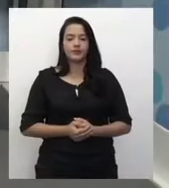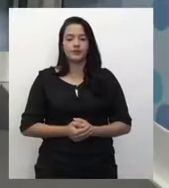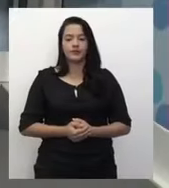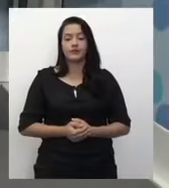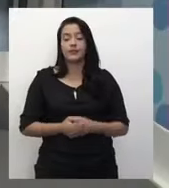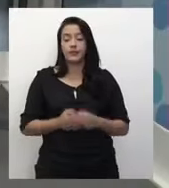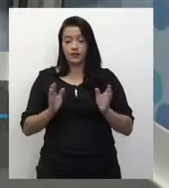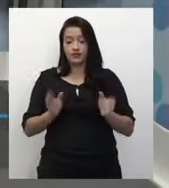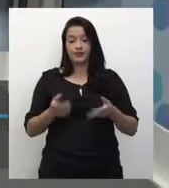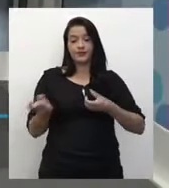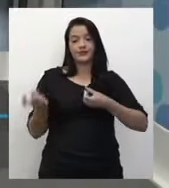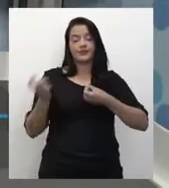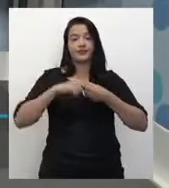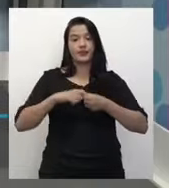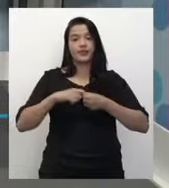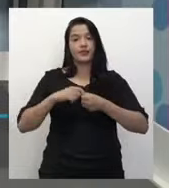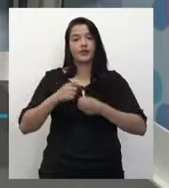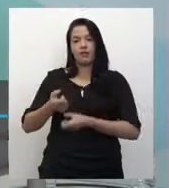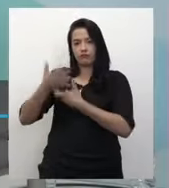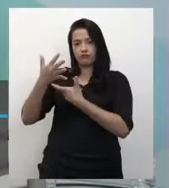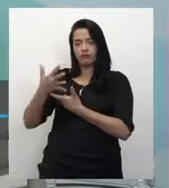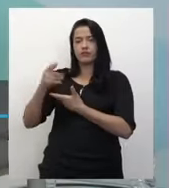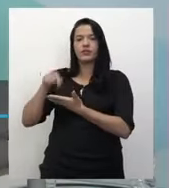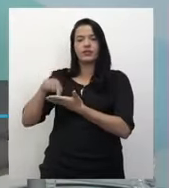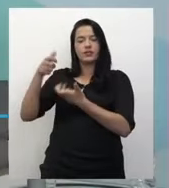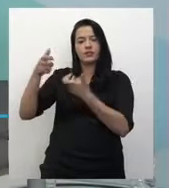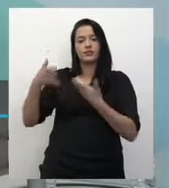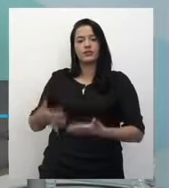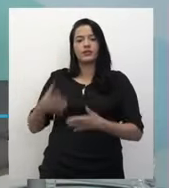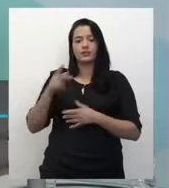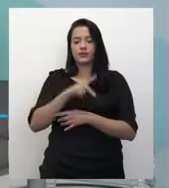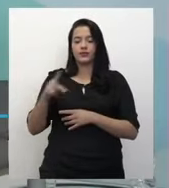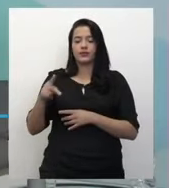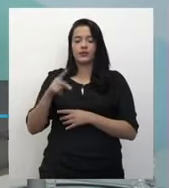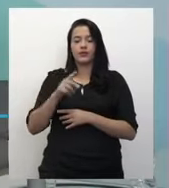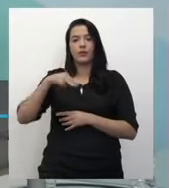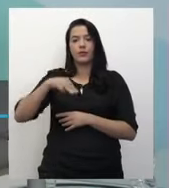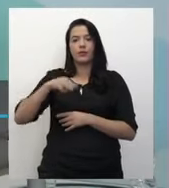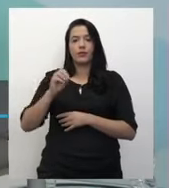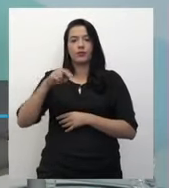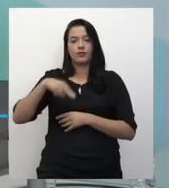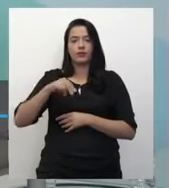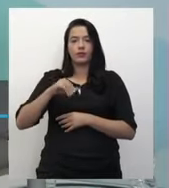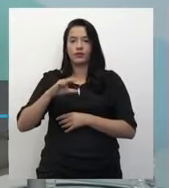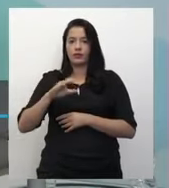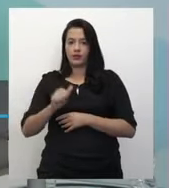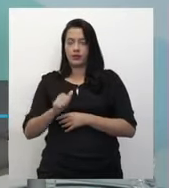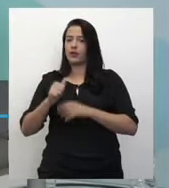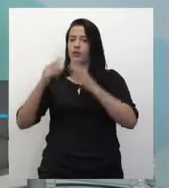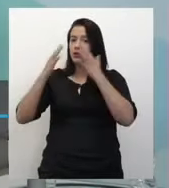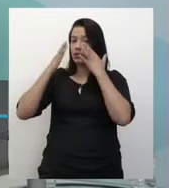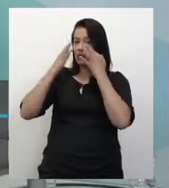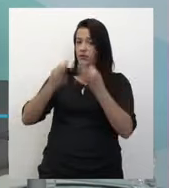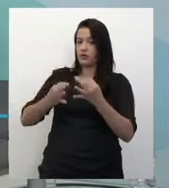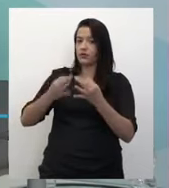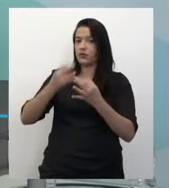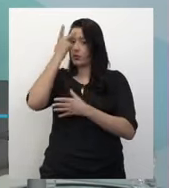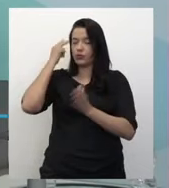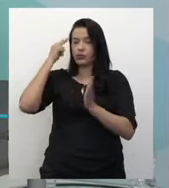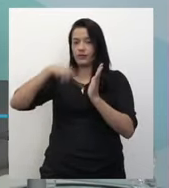Vamos lá. O Henrique da Promônica colocou para chamar a atenção do leitor. O Pedro